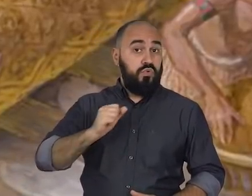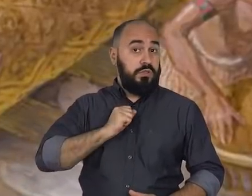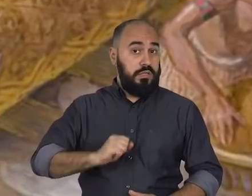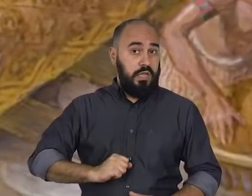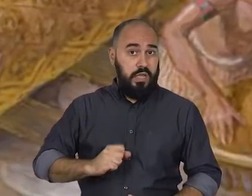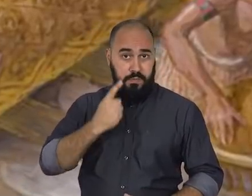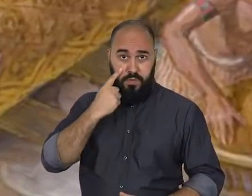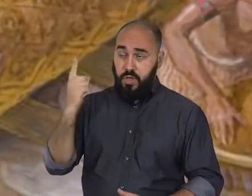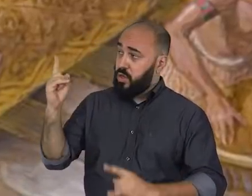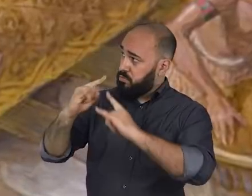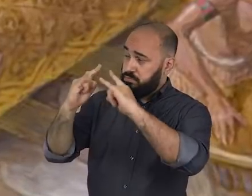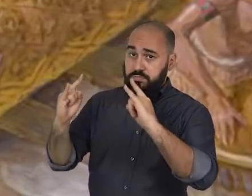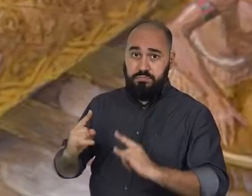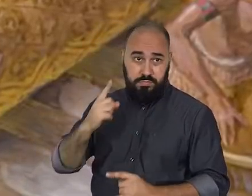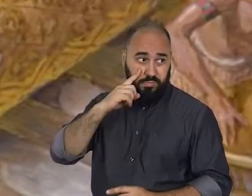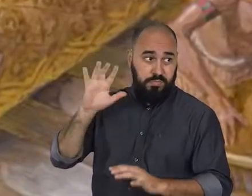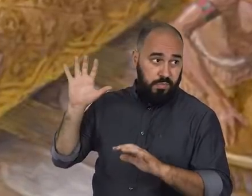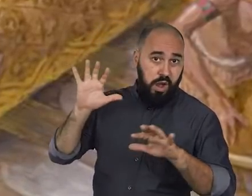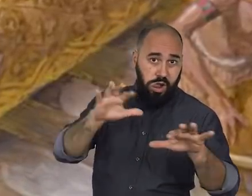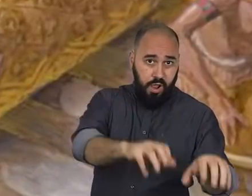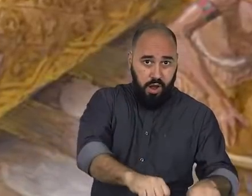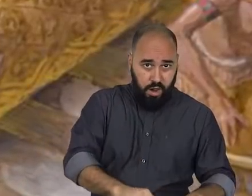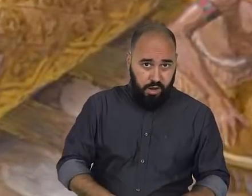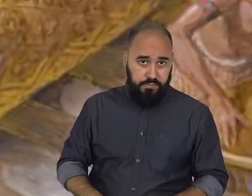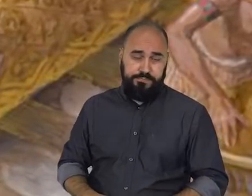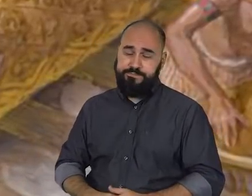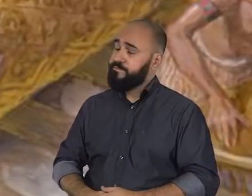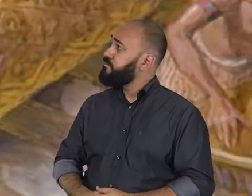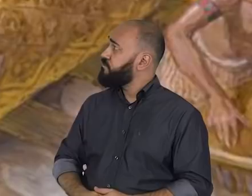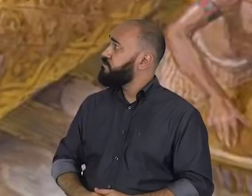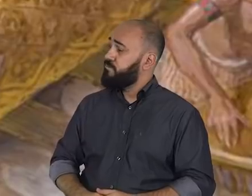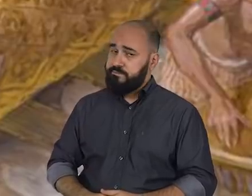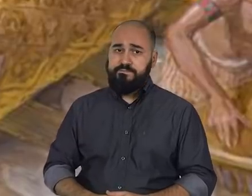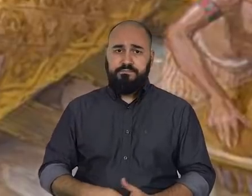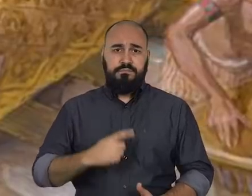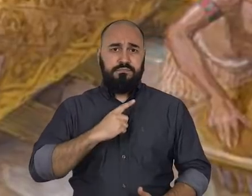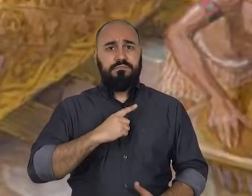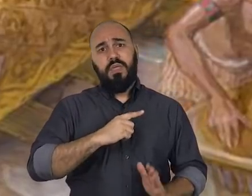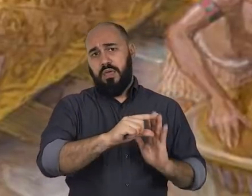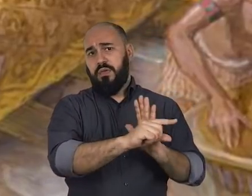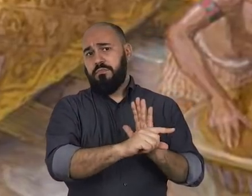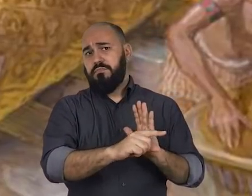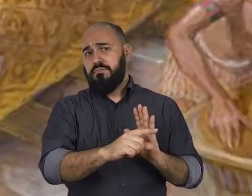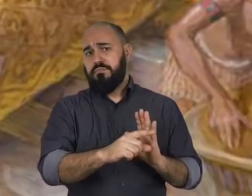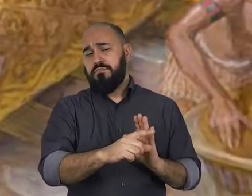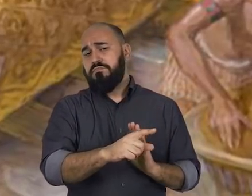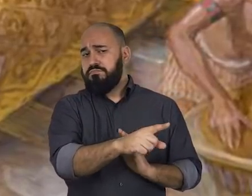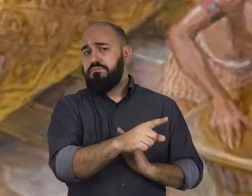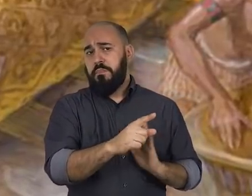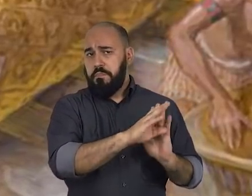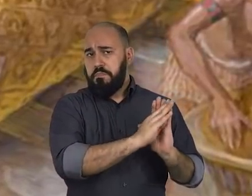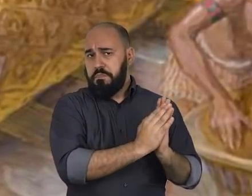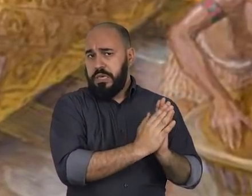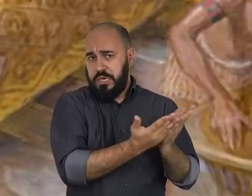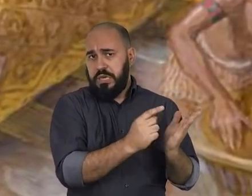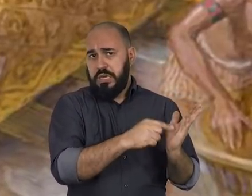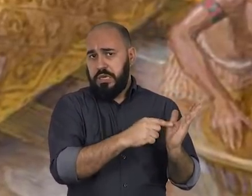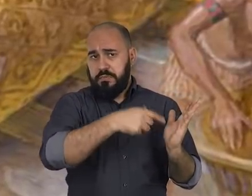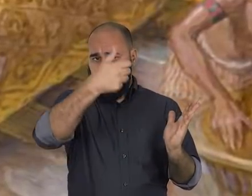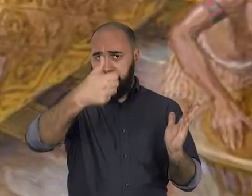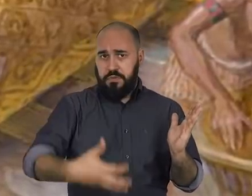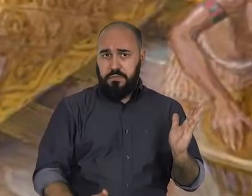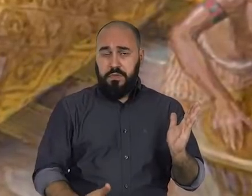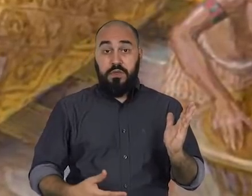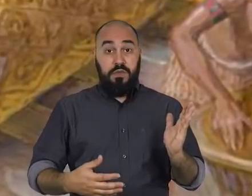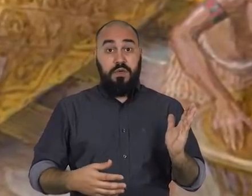de Jerusalém é encontrada em 2 Reis, capítulo 25, versículos 13 a 17. Além disso, o capitão do exército da